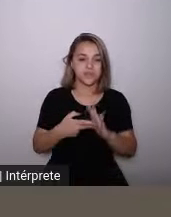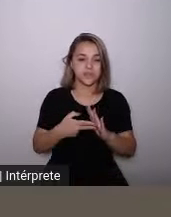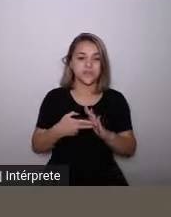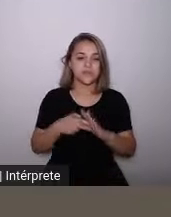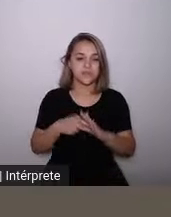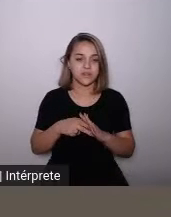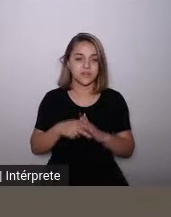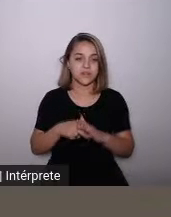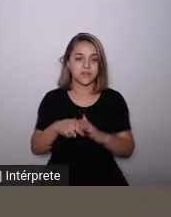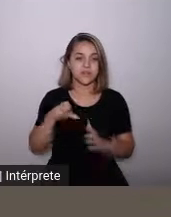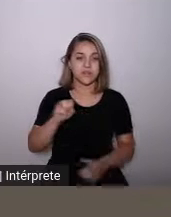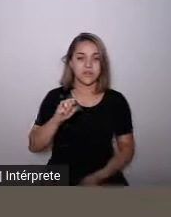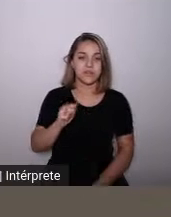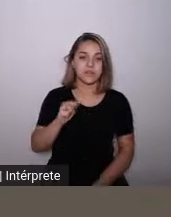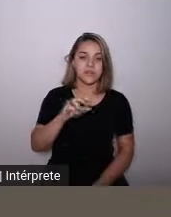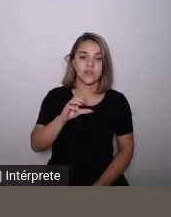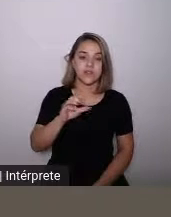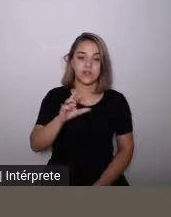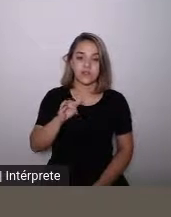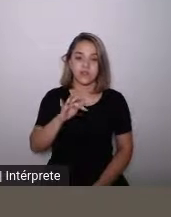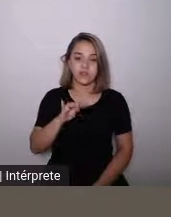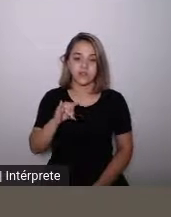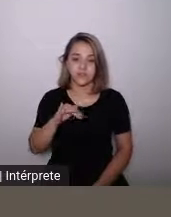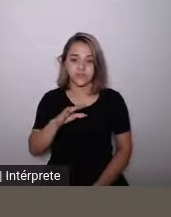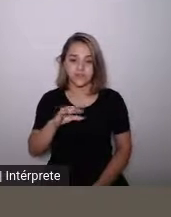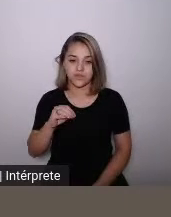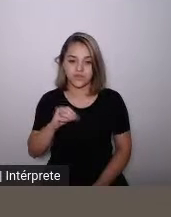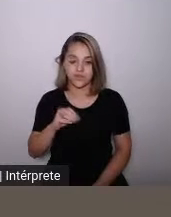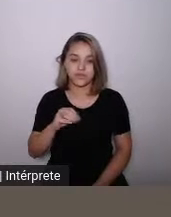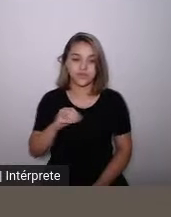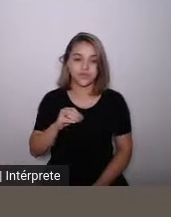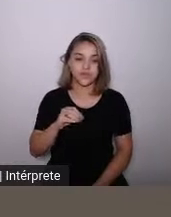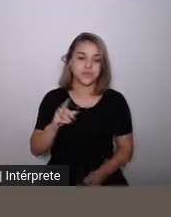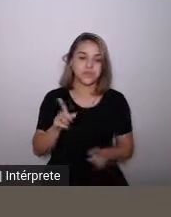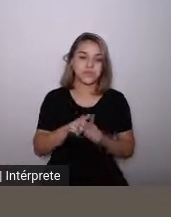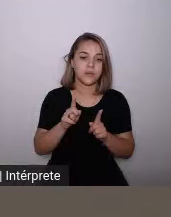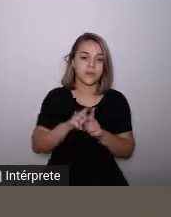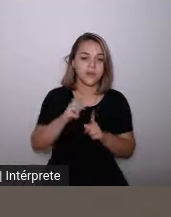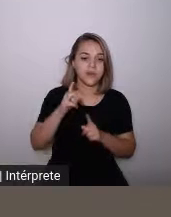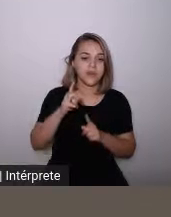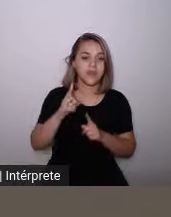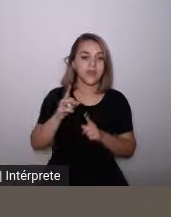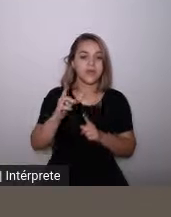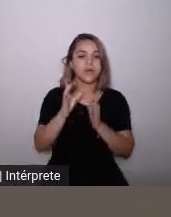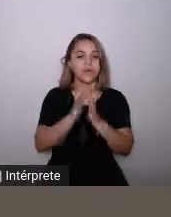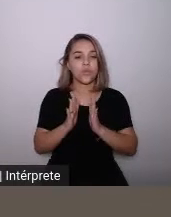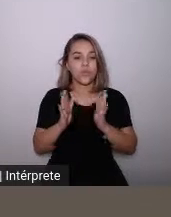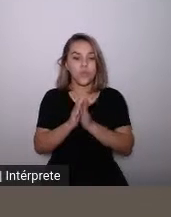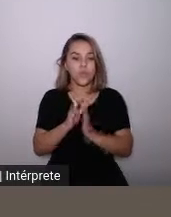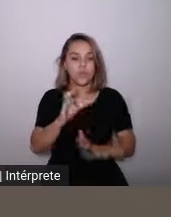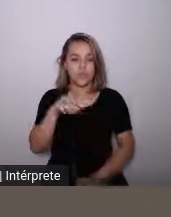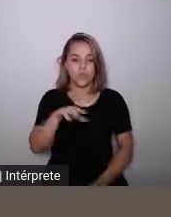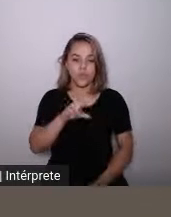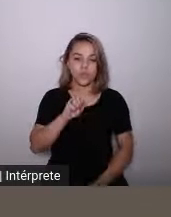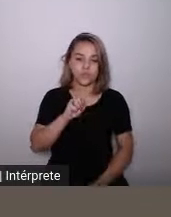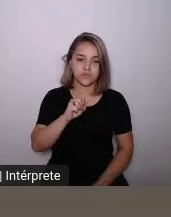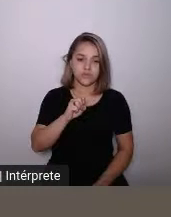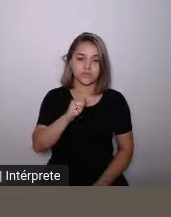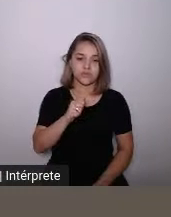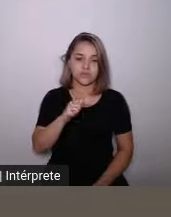paixão hiperbólica, um arco tensionado rumo ao impossível, uma forma positiva e paradoxal de